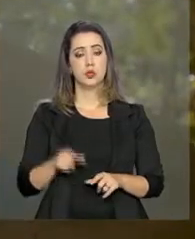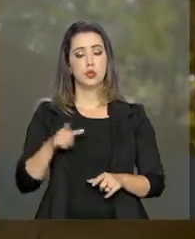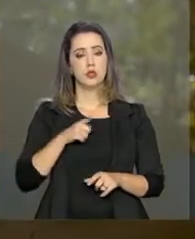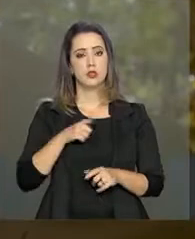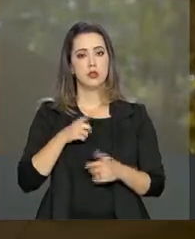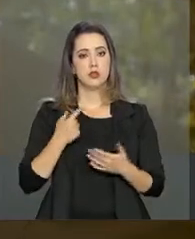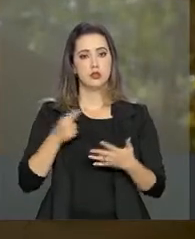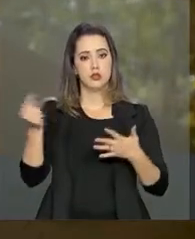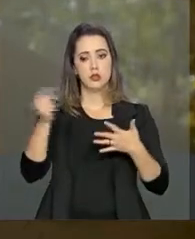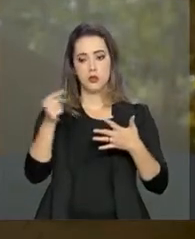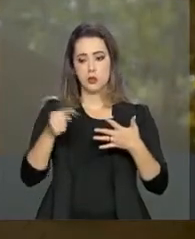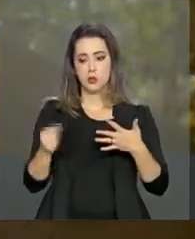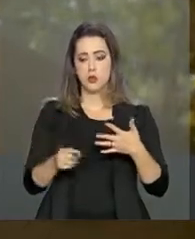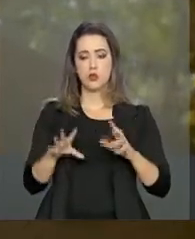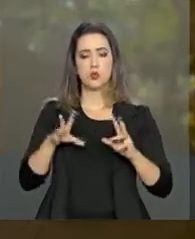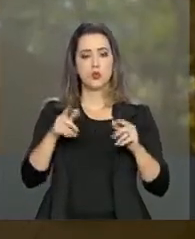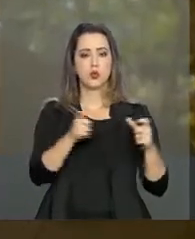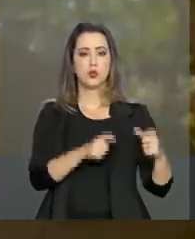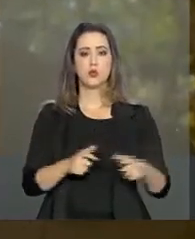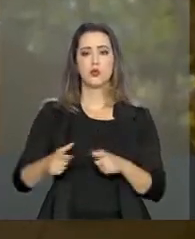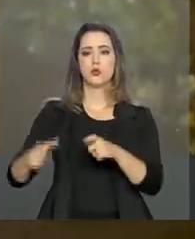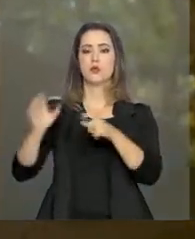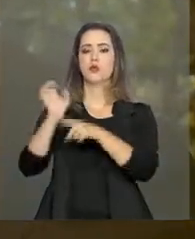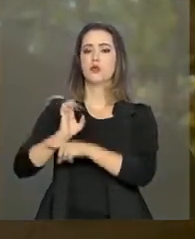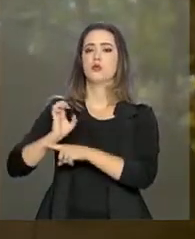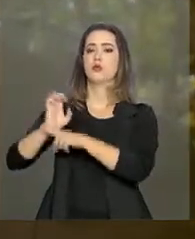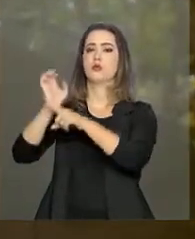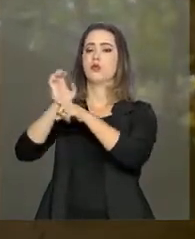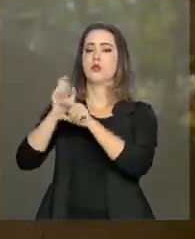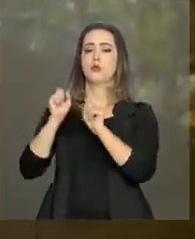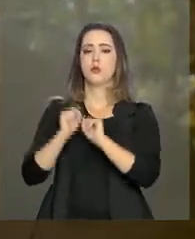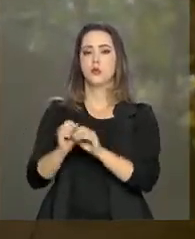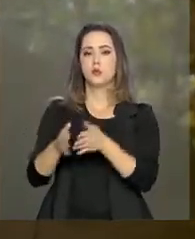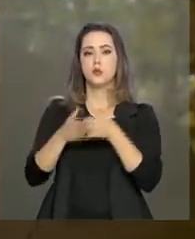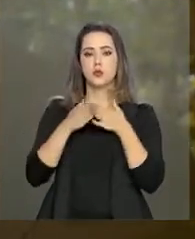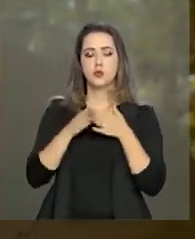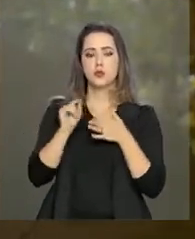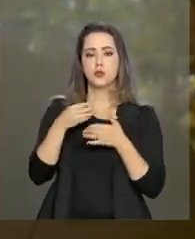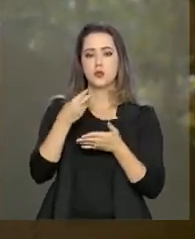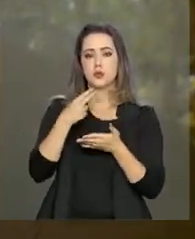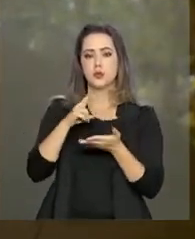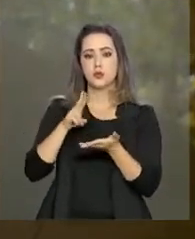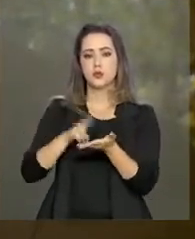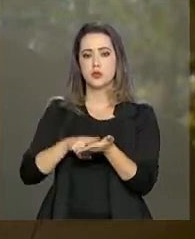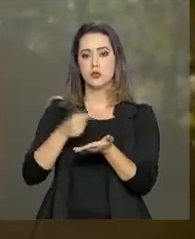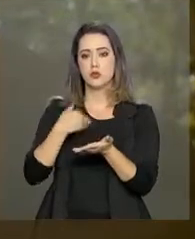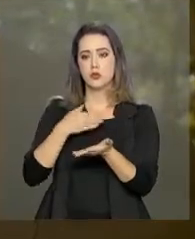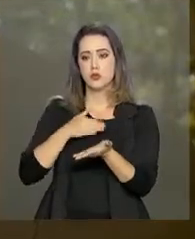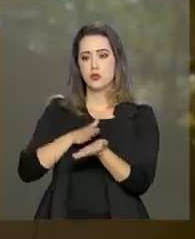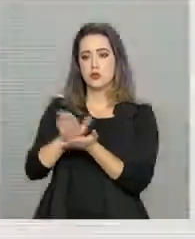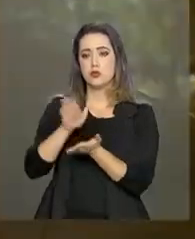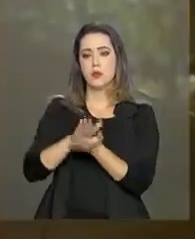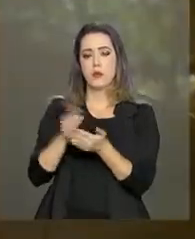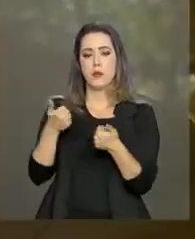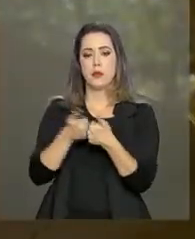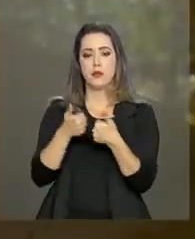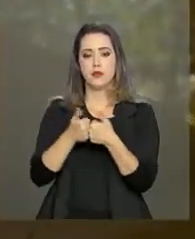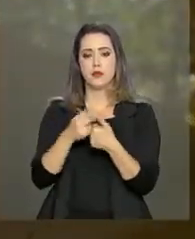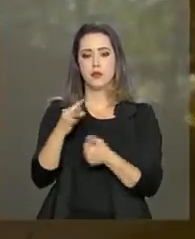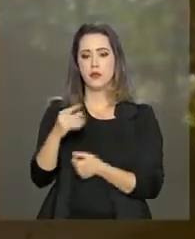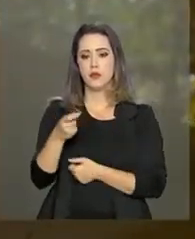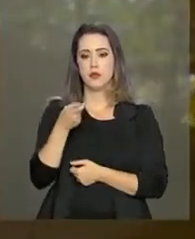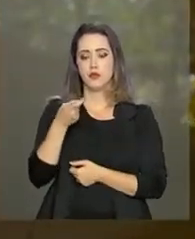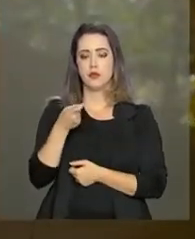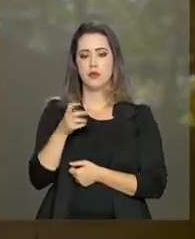temos unidades em todo em todo o país então ele pode solicitar o documento seja encaminhado para a unidade mais próxima dele paga uma taxa